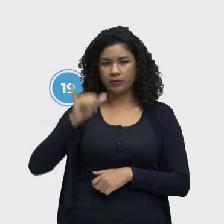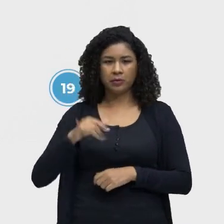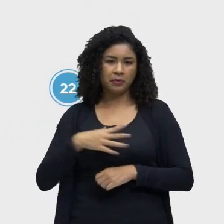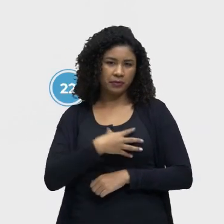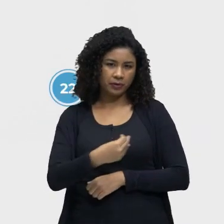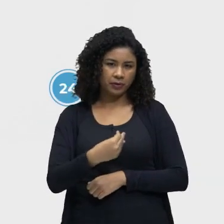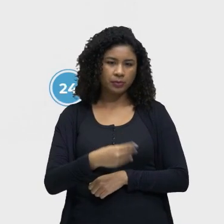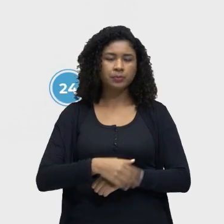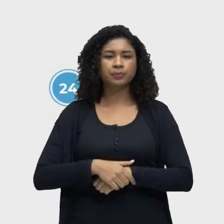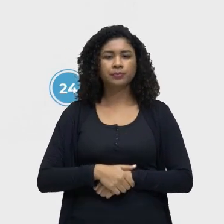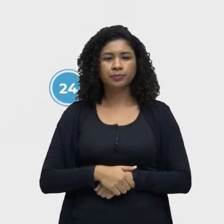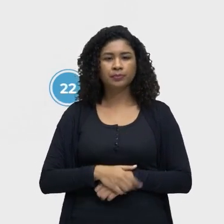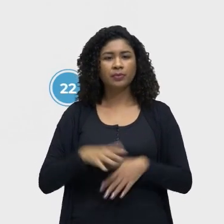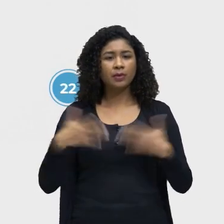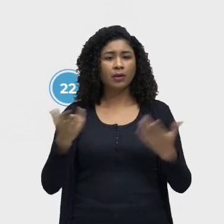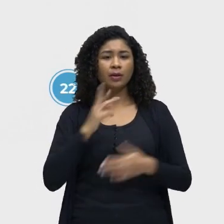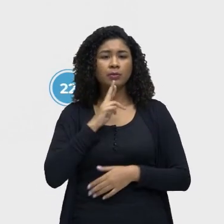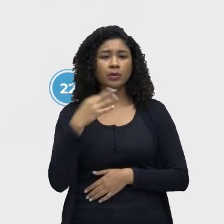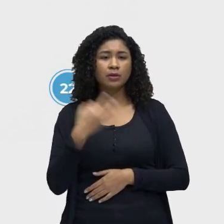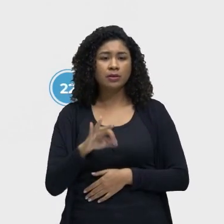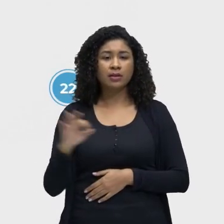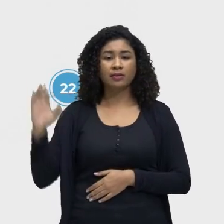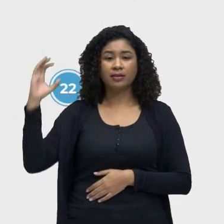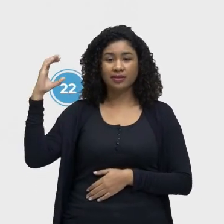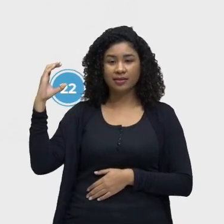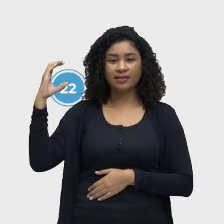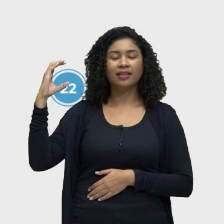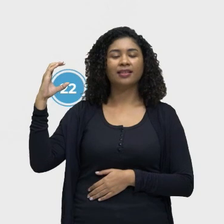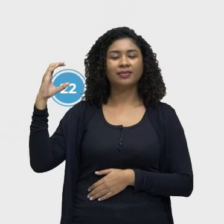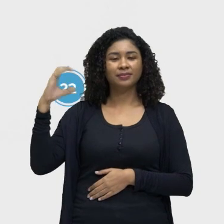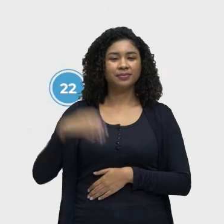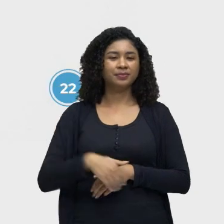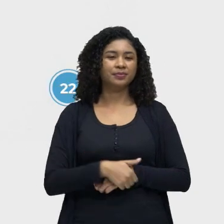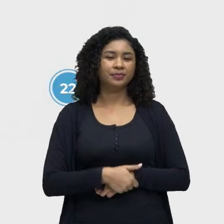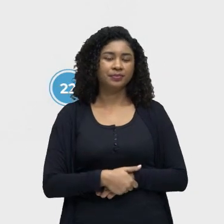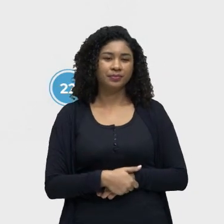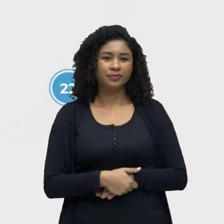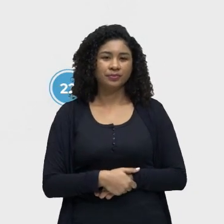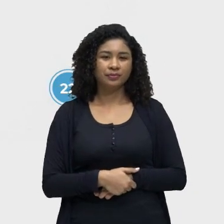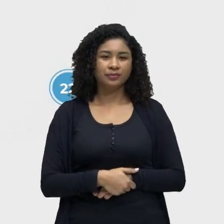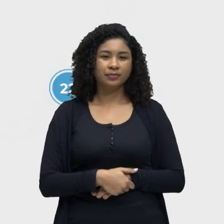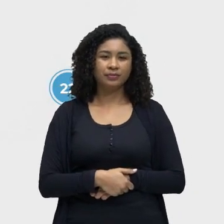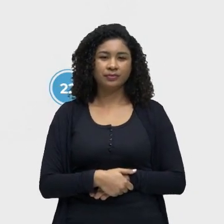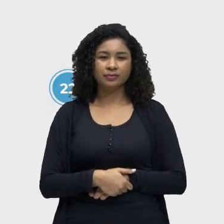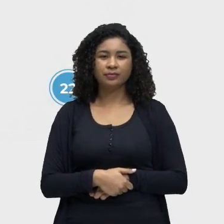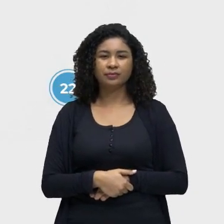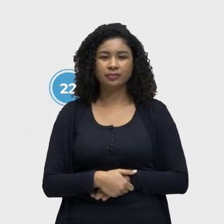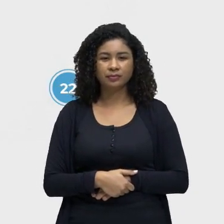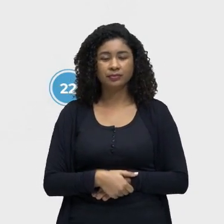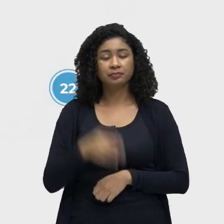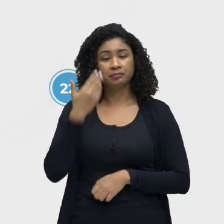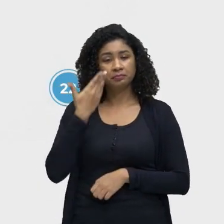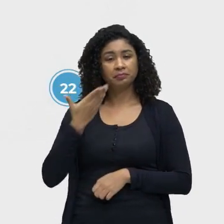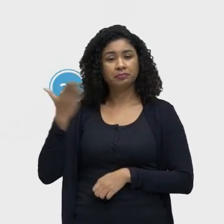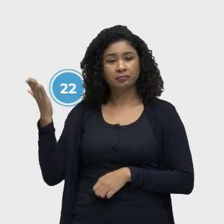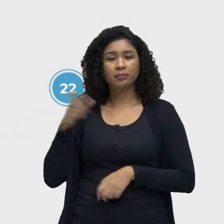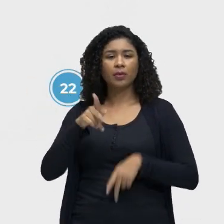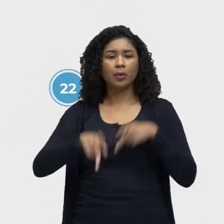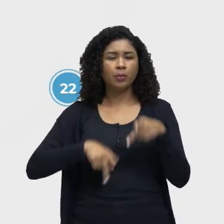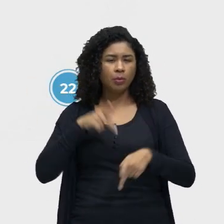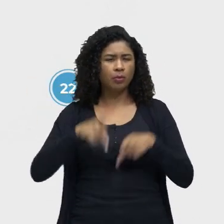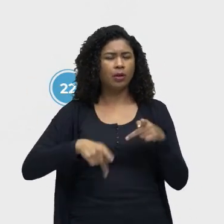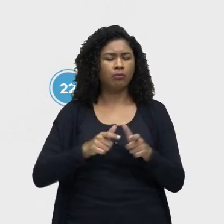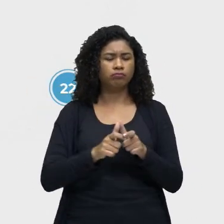já aparece para vocês também agora, a letra C é a resposta correta, né? Como tem aí cada vez mais a população